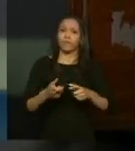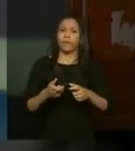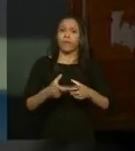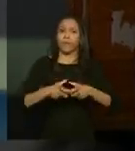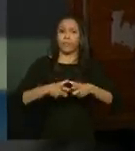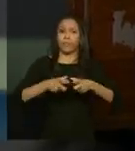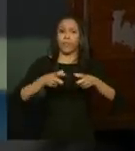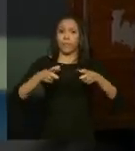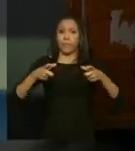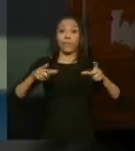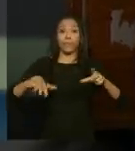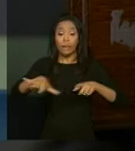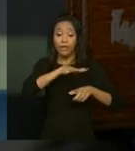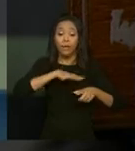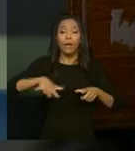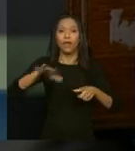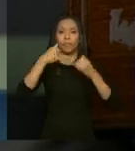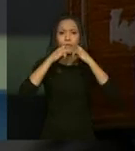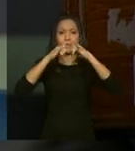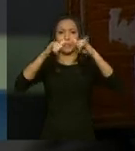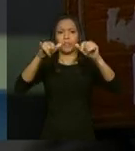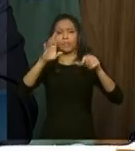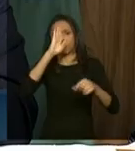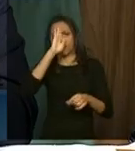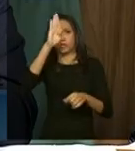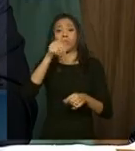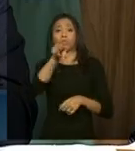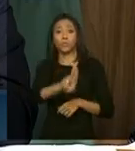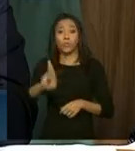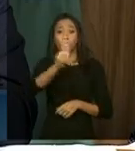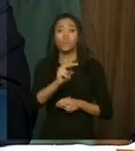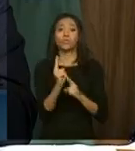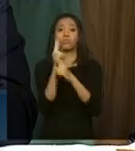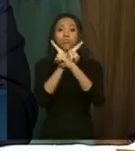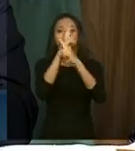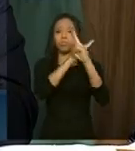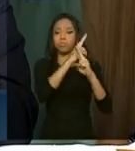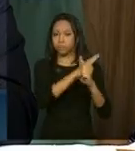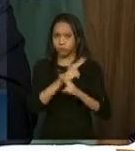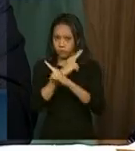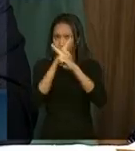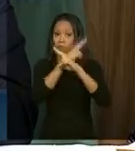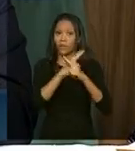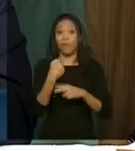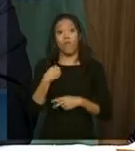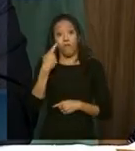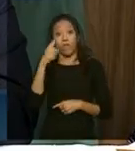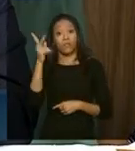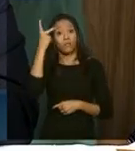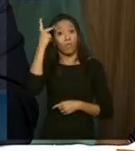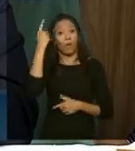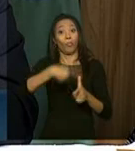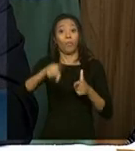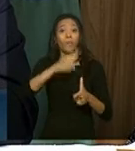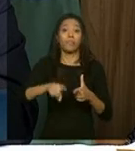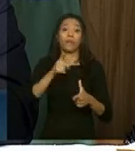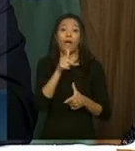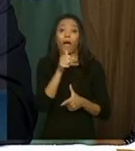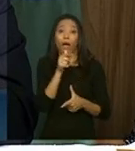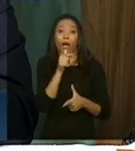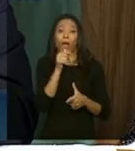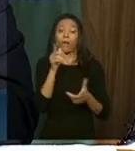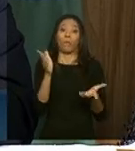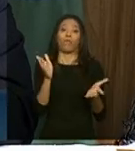energia, principalmente com essa mudança no sistema hidrológico. Nós estamos vendo aí a crise hídrica em São Paulo, os nossos reservatórios, então nós